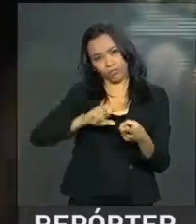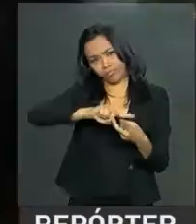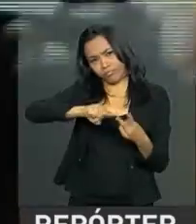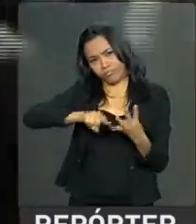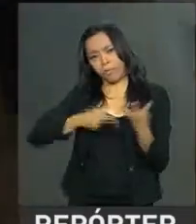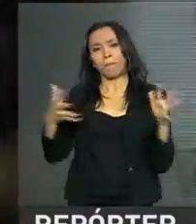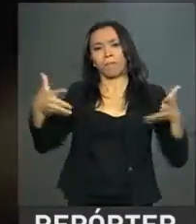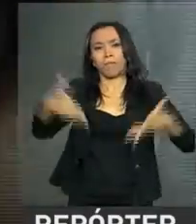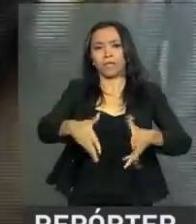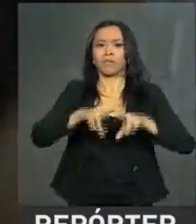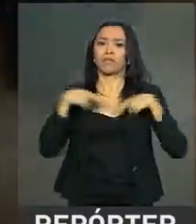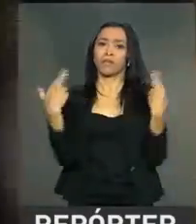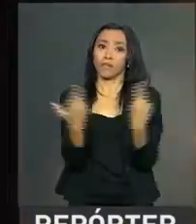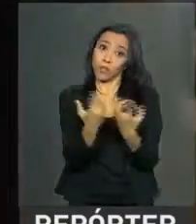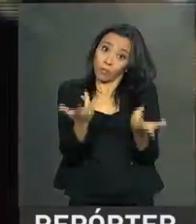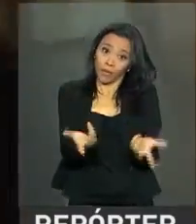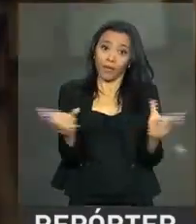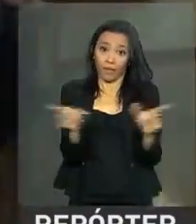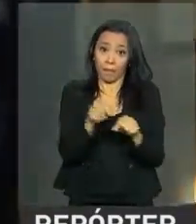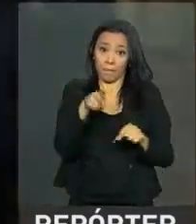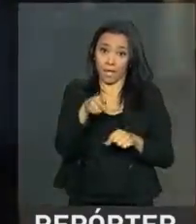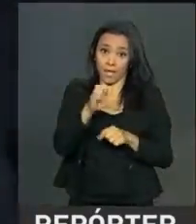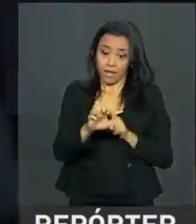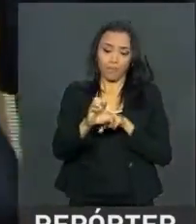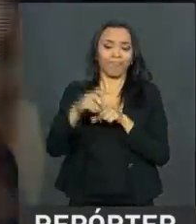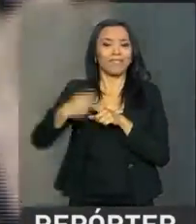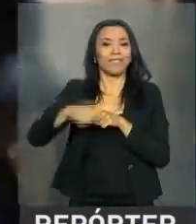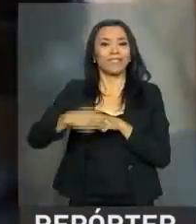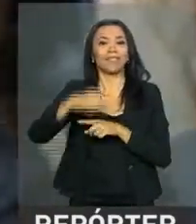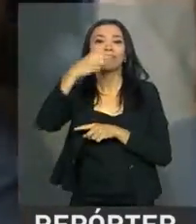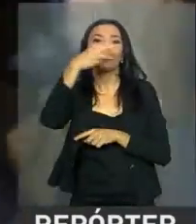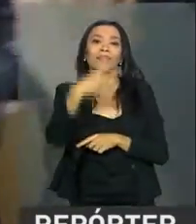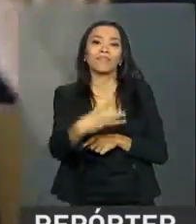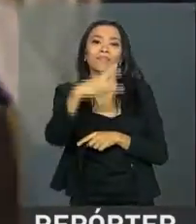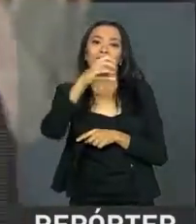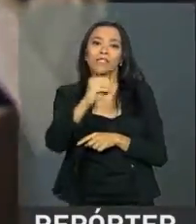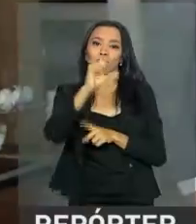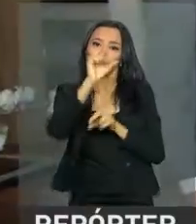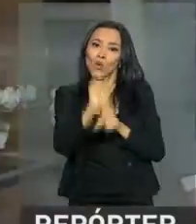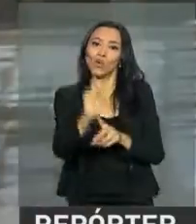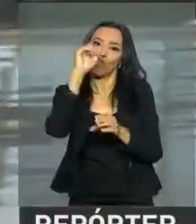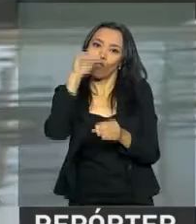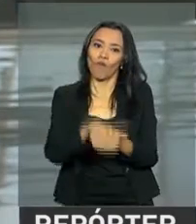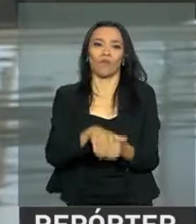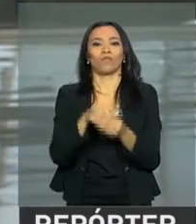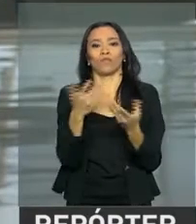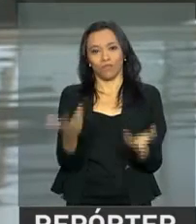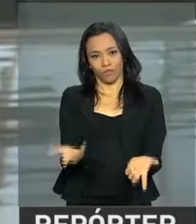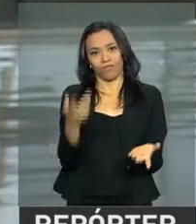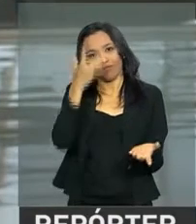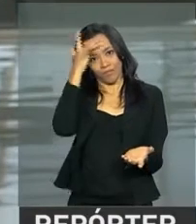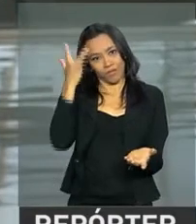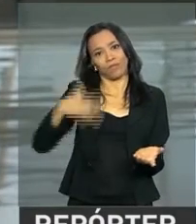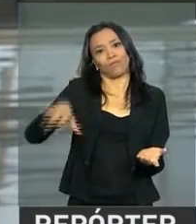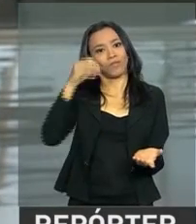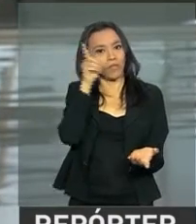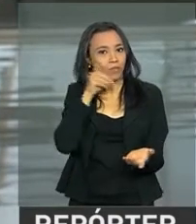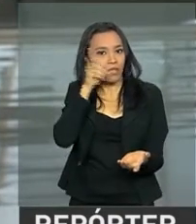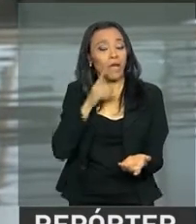governo. Por se tratar de uma PEC, são necessários 308 votos. Na votação em primeiro turno na Câmara, a PEC